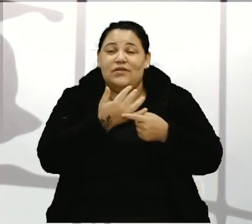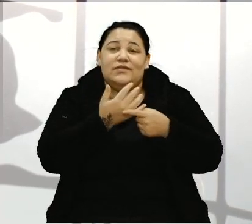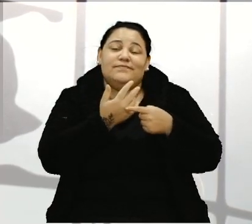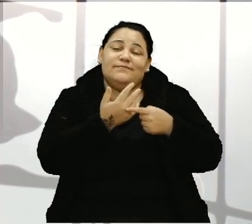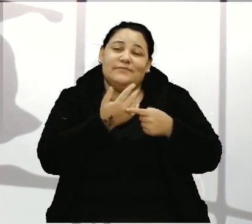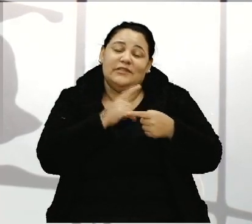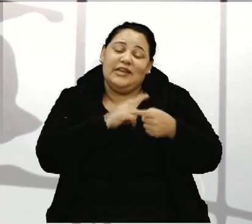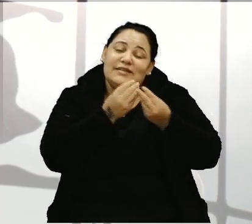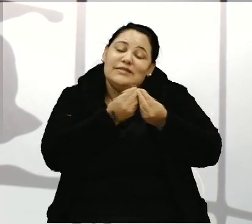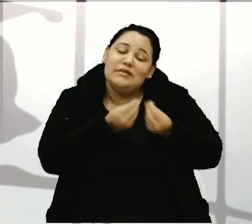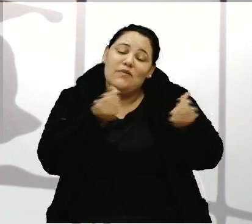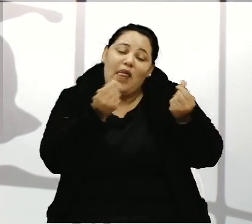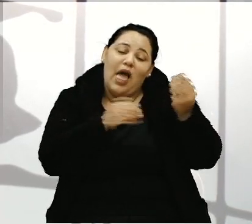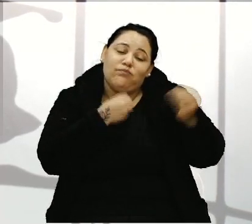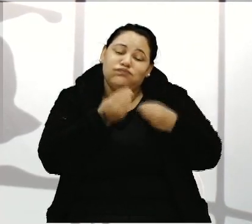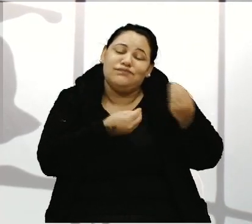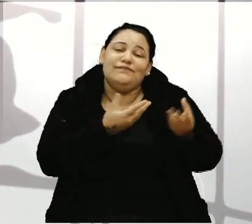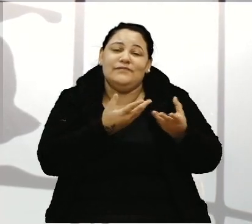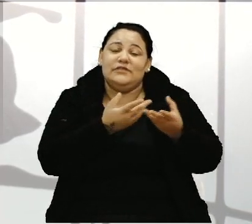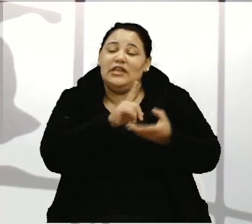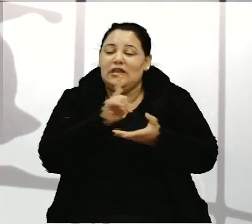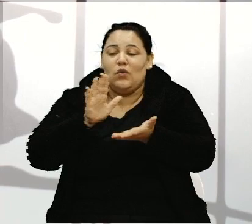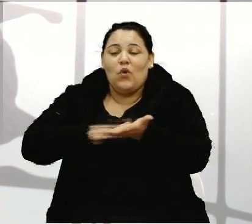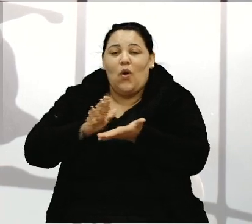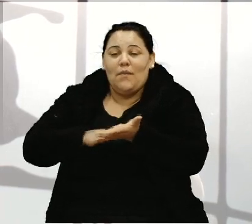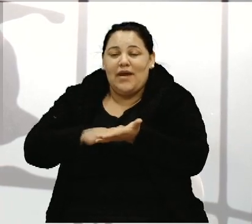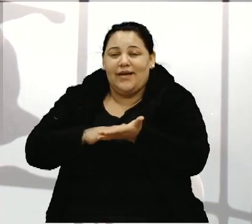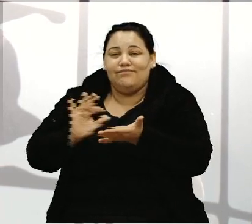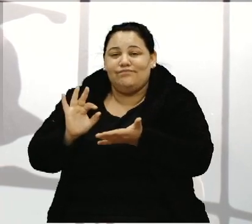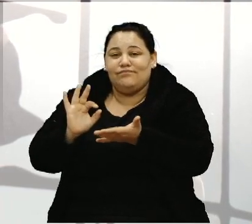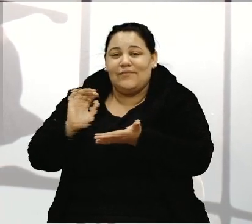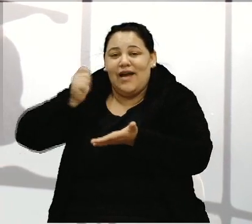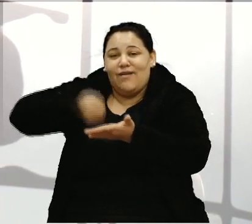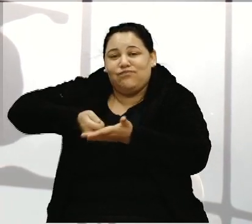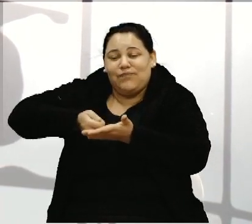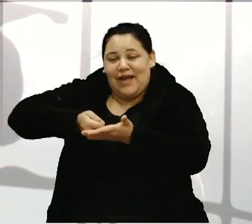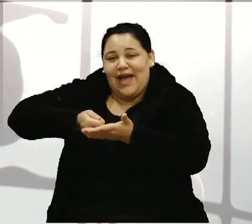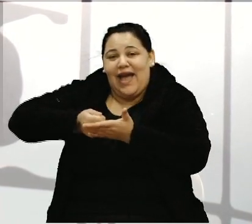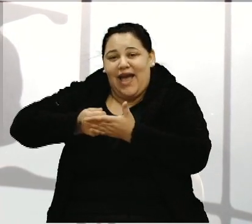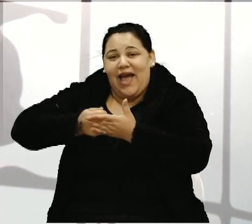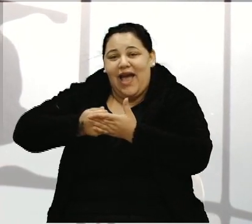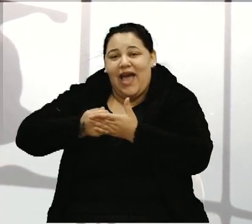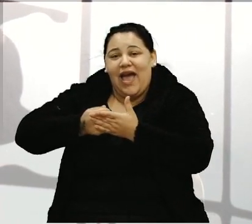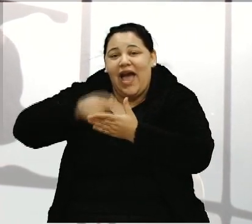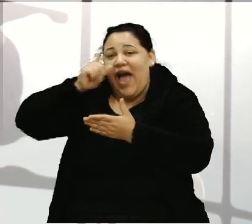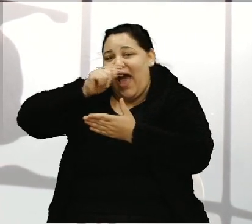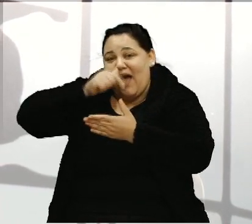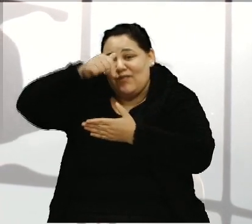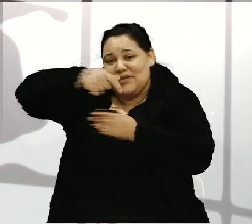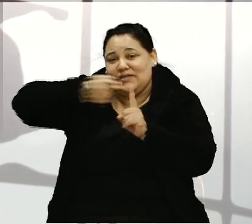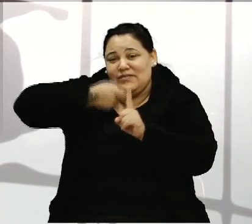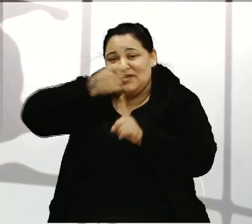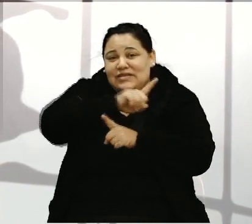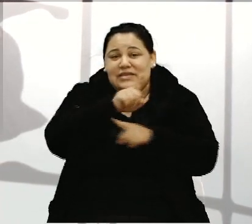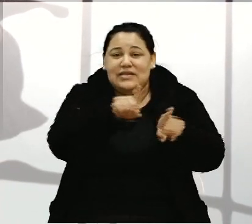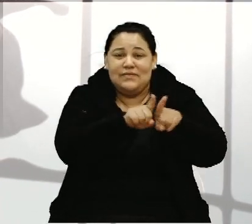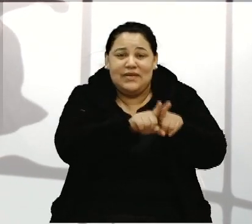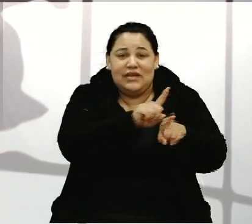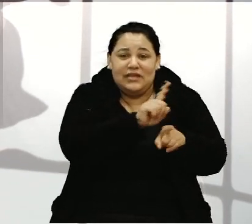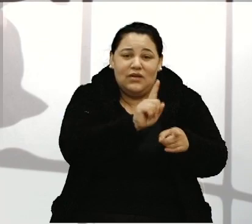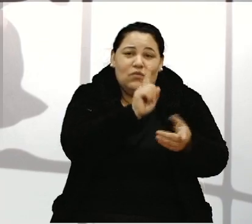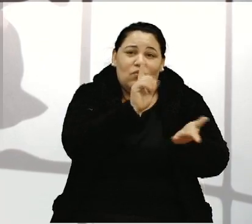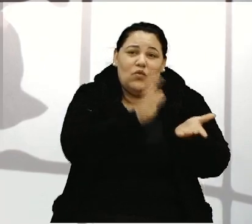taxa d'água, até nem cobrar a taxa d'água desse mês e também não cobrar o IPTU, para que nós possamos deixar essas pessoas para